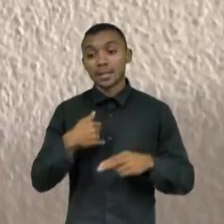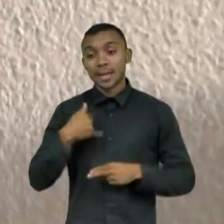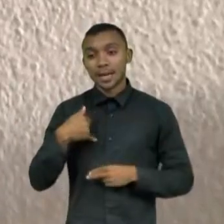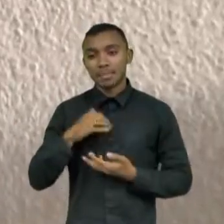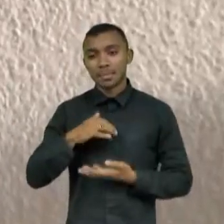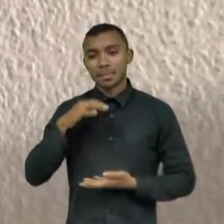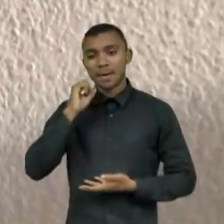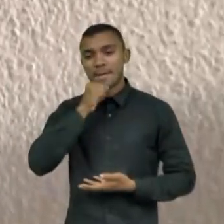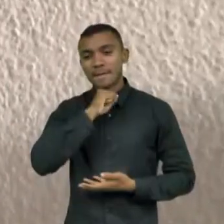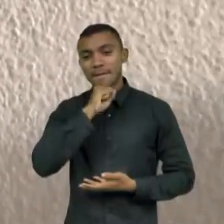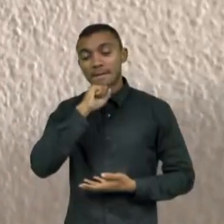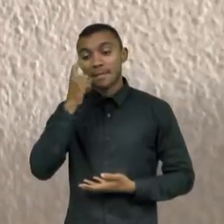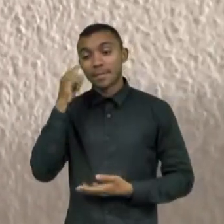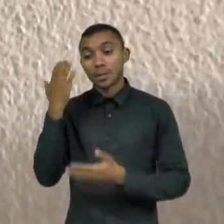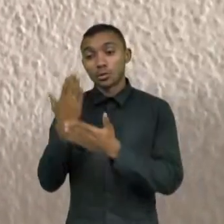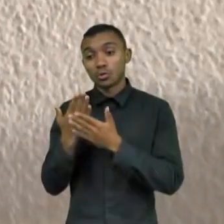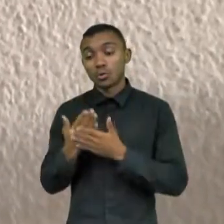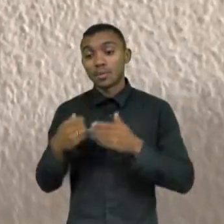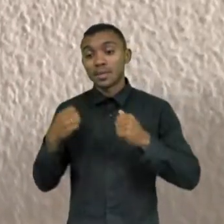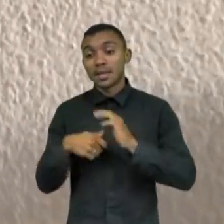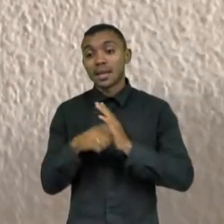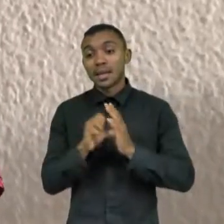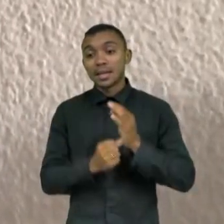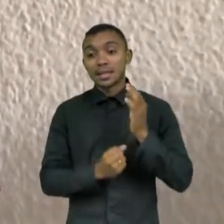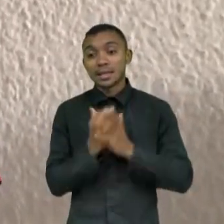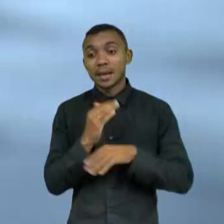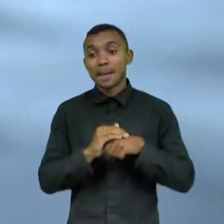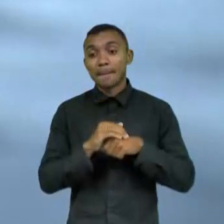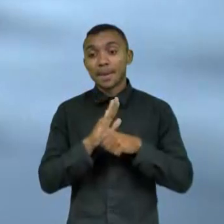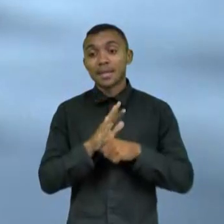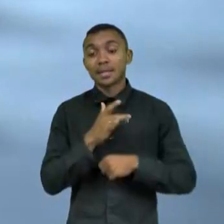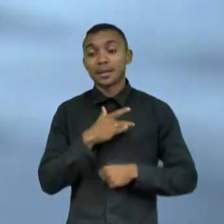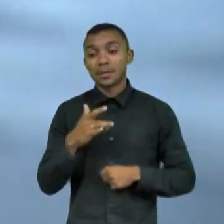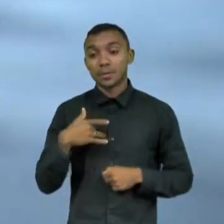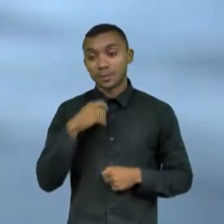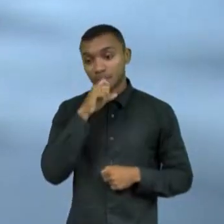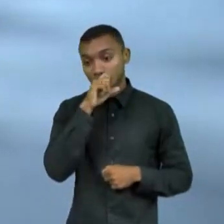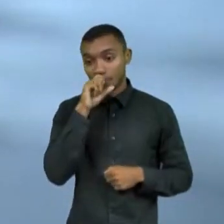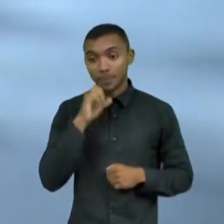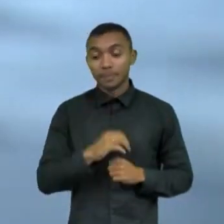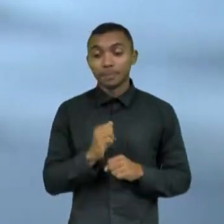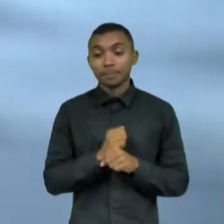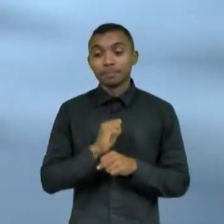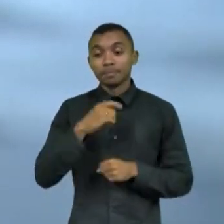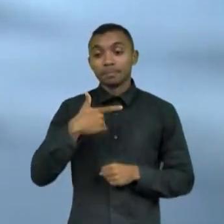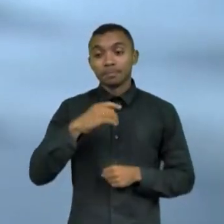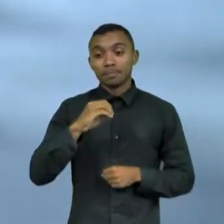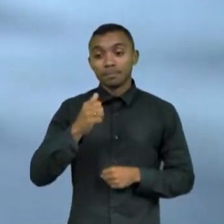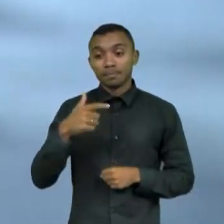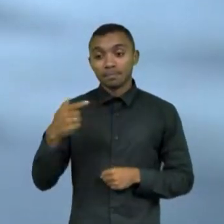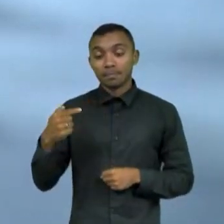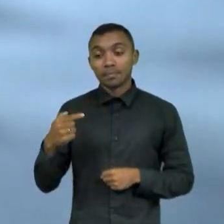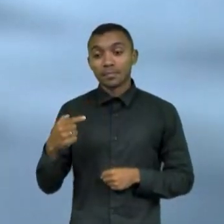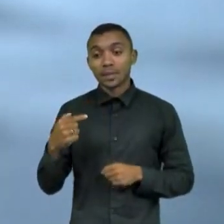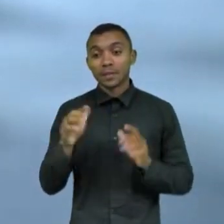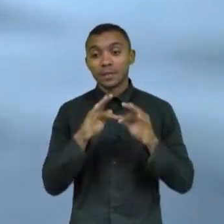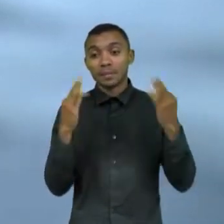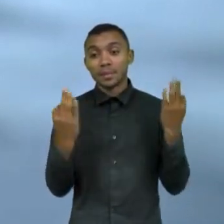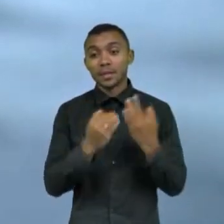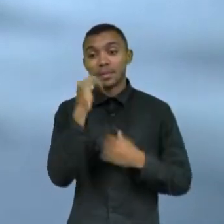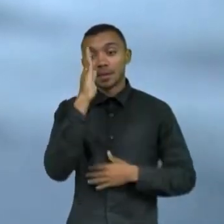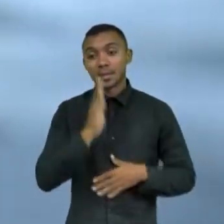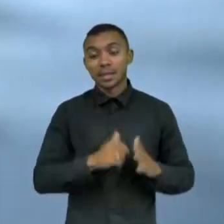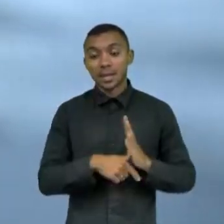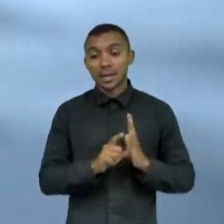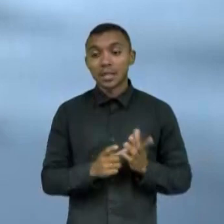o estudo menciona a necessidade de aumento do gasto em saúde. Em 2017, um terço das famílias brasileiras gastaram